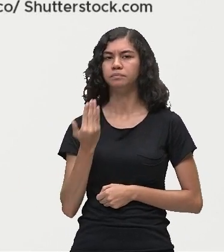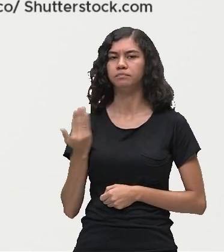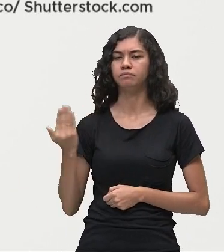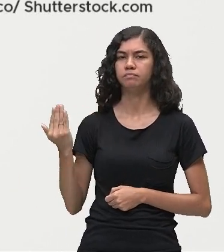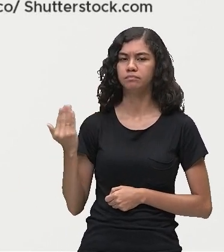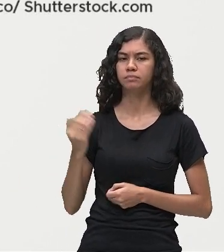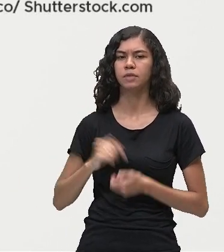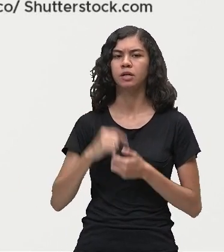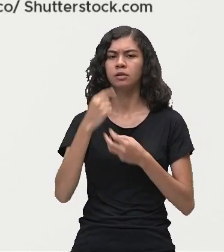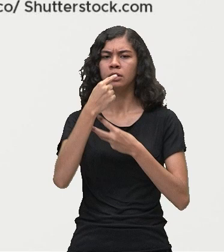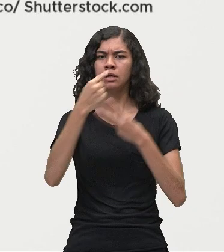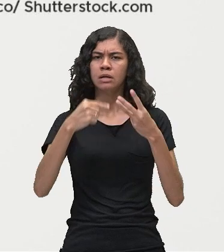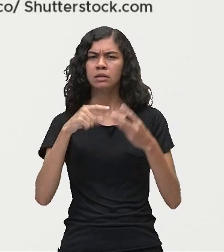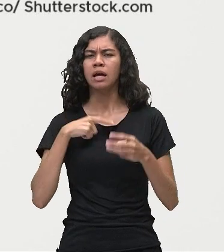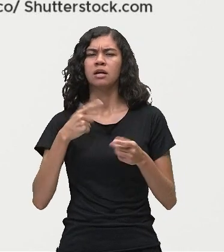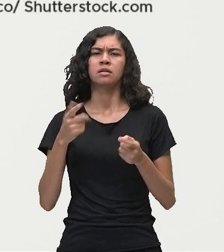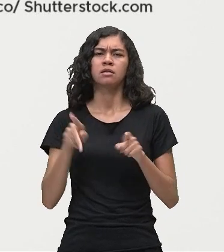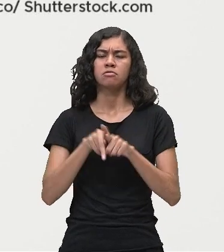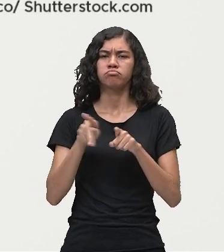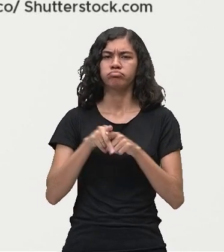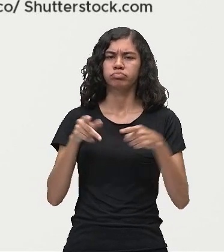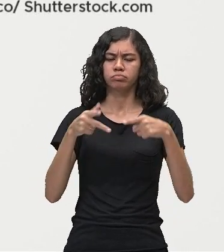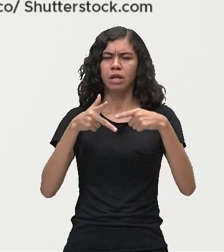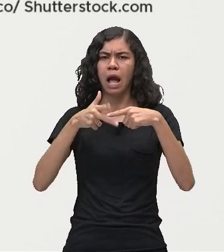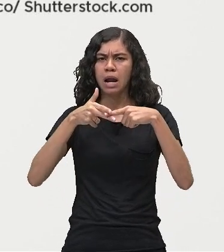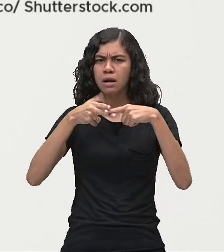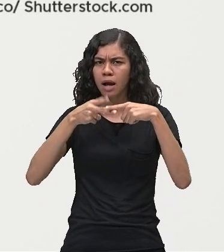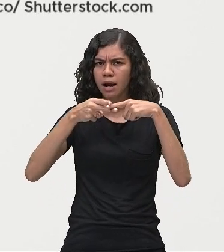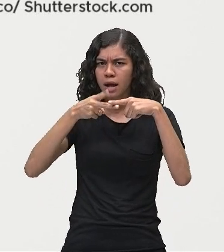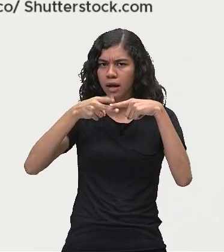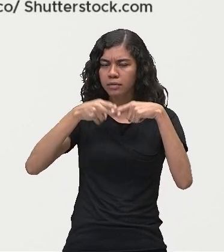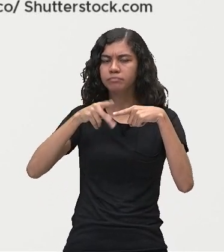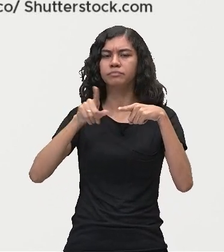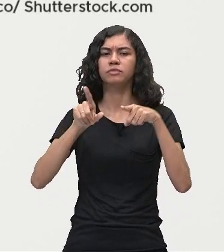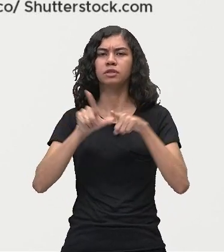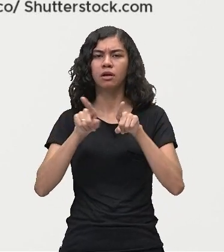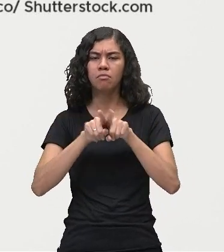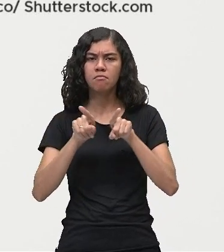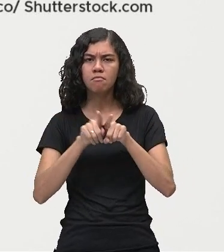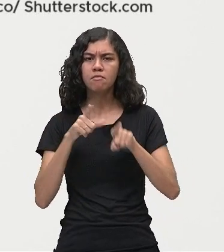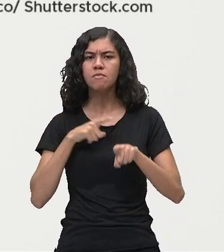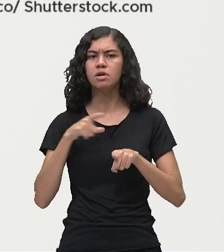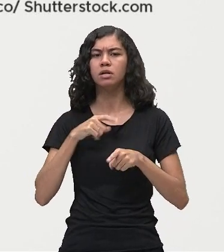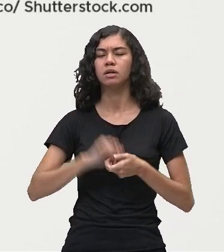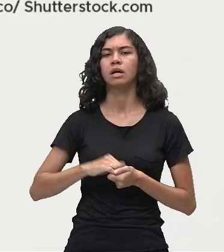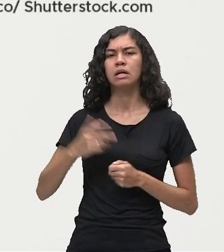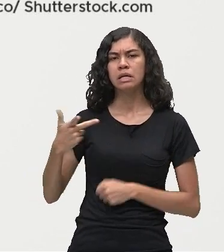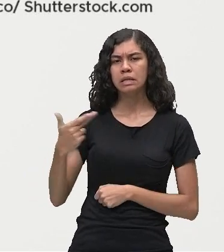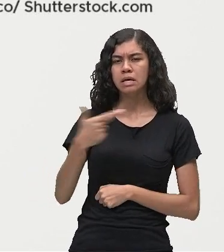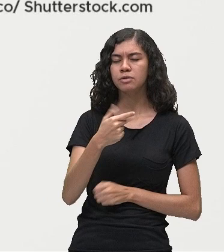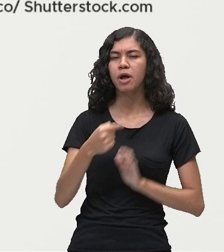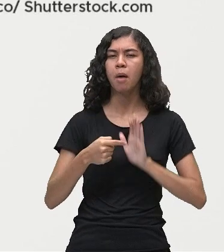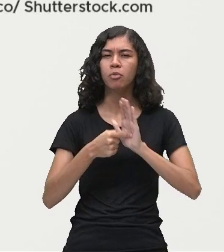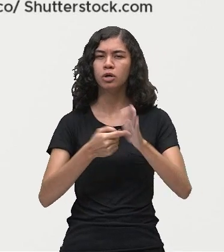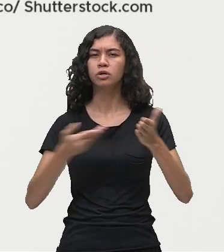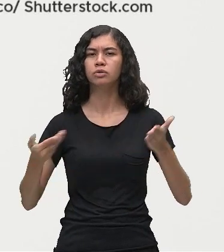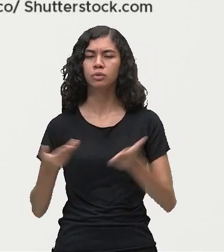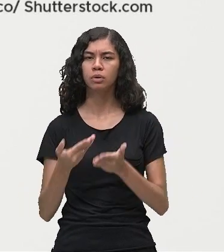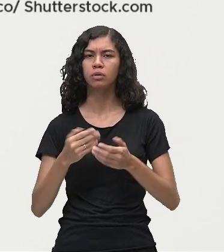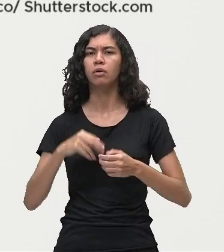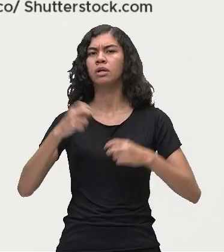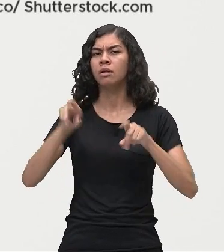e o alicate, ok? Então, nesse tipo de alavanca, o ponto de apoio fica no meio. Por isso que o